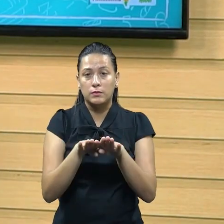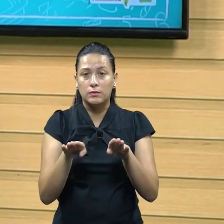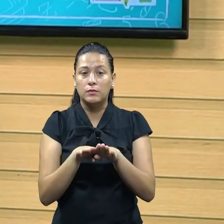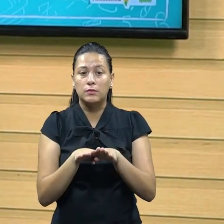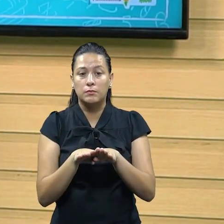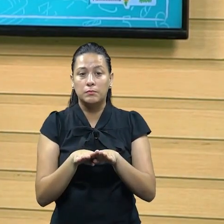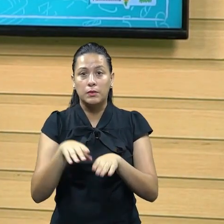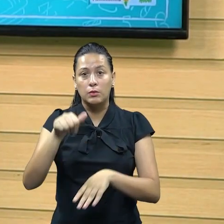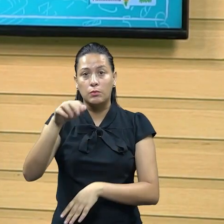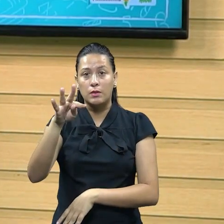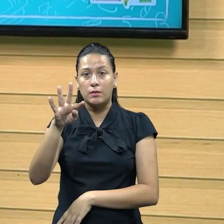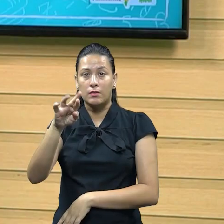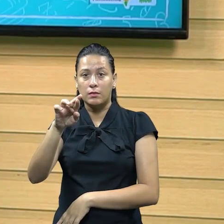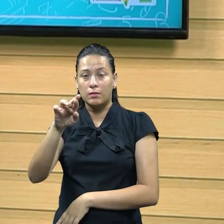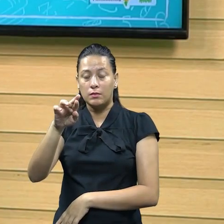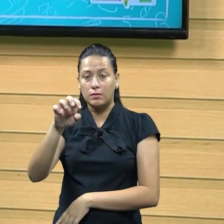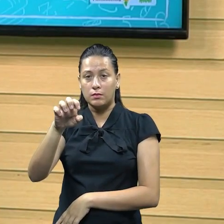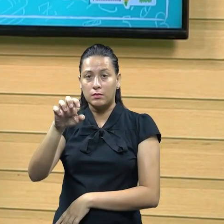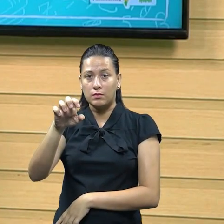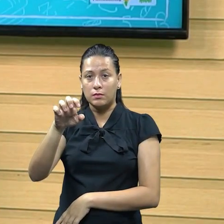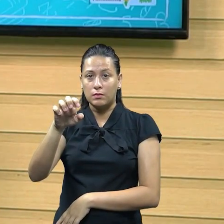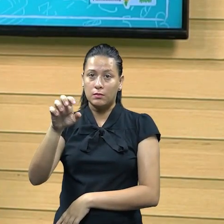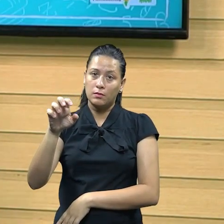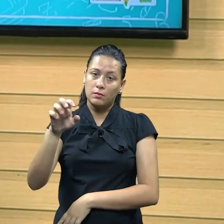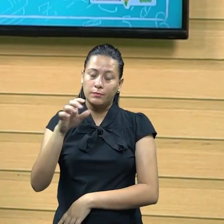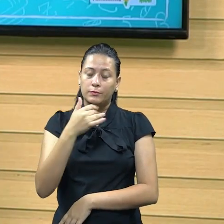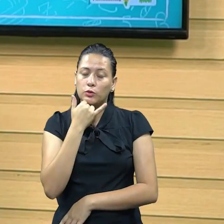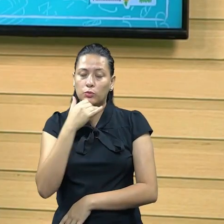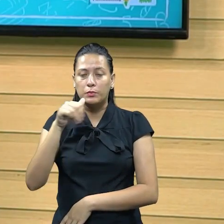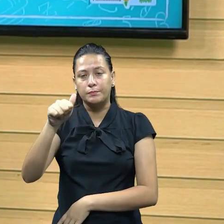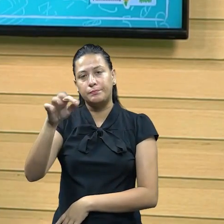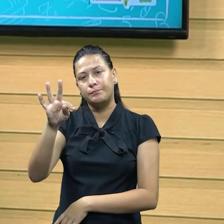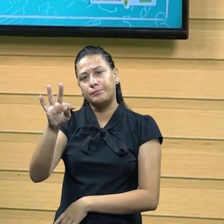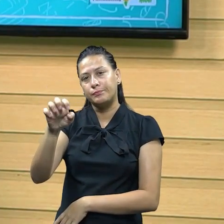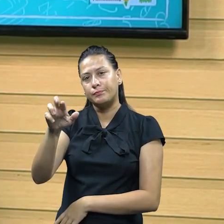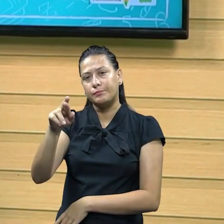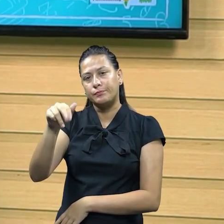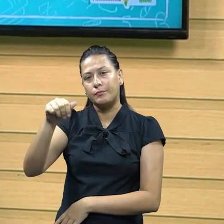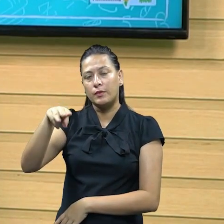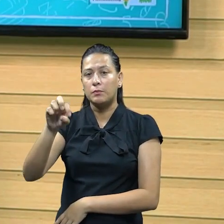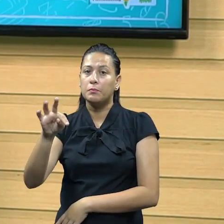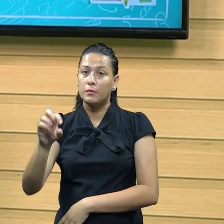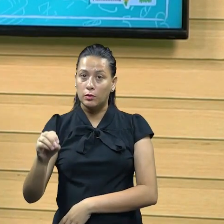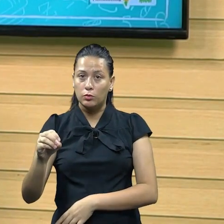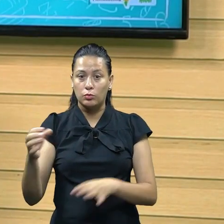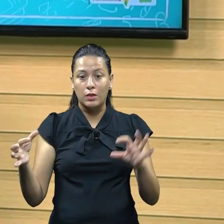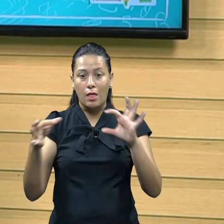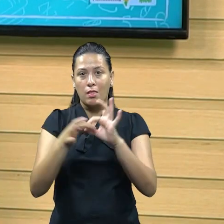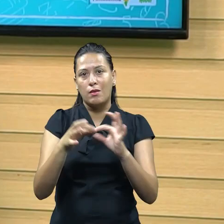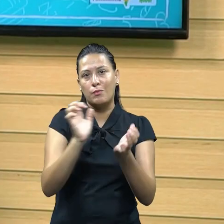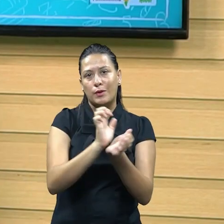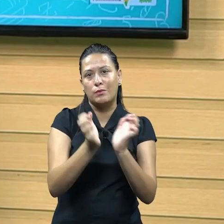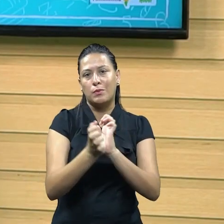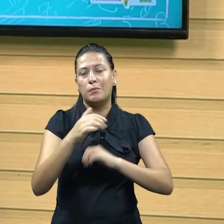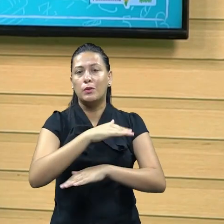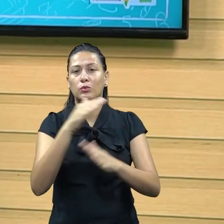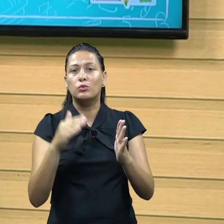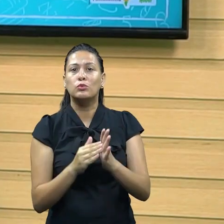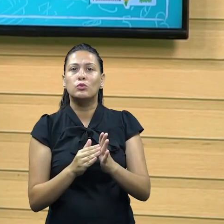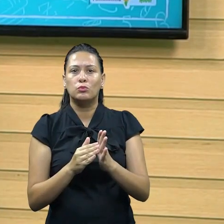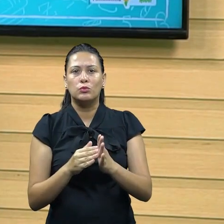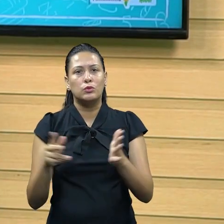os aparelhos. Isso normalmente acontece nas construções mais recentes, tá?